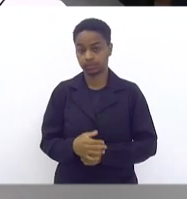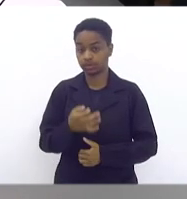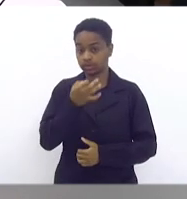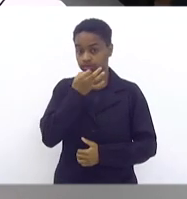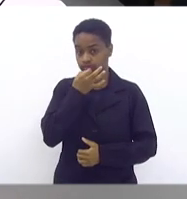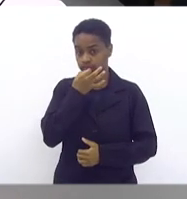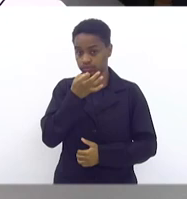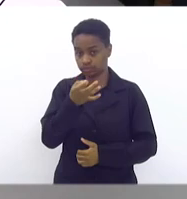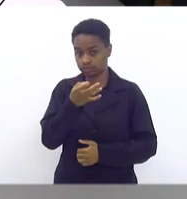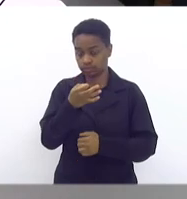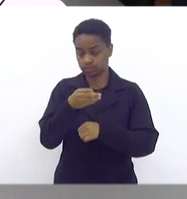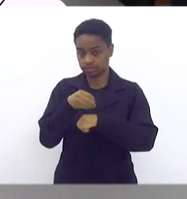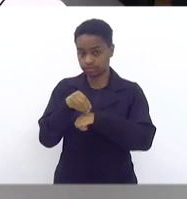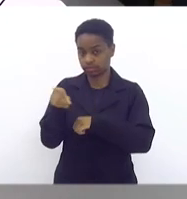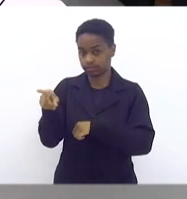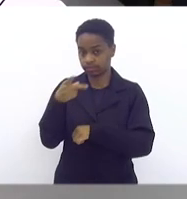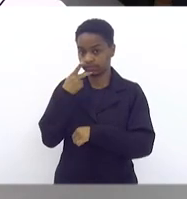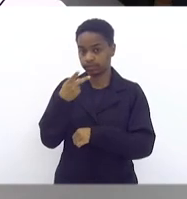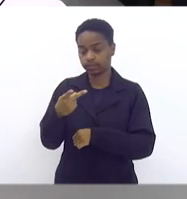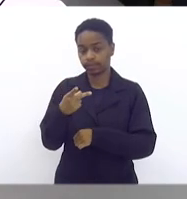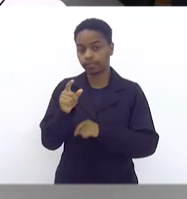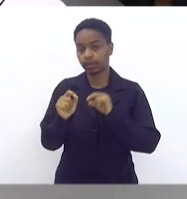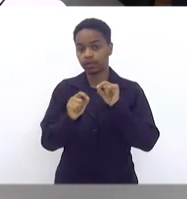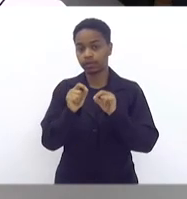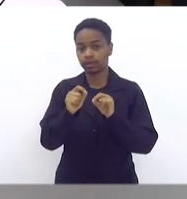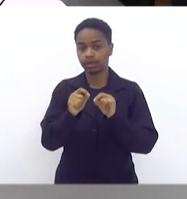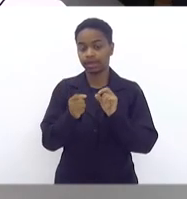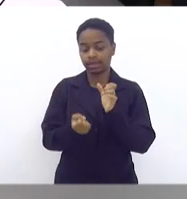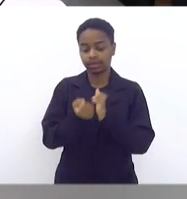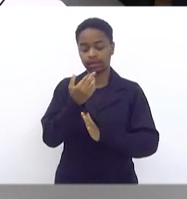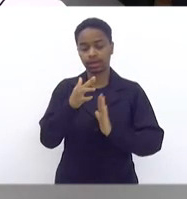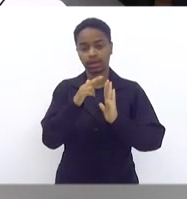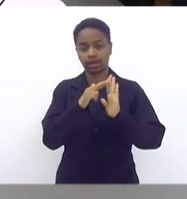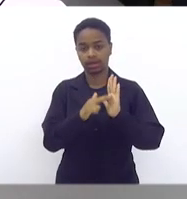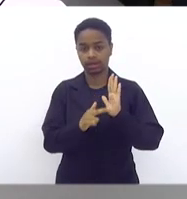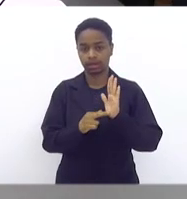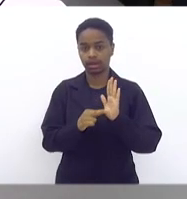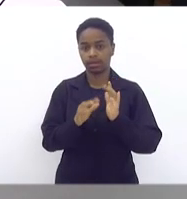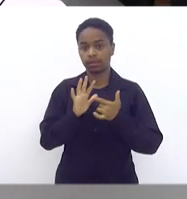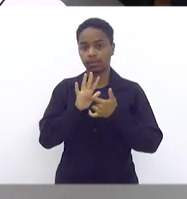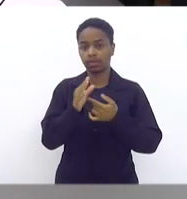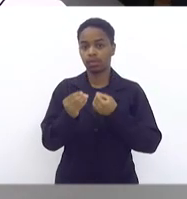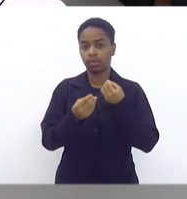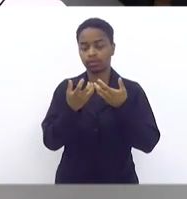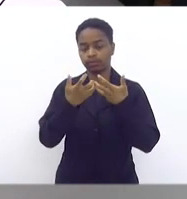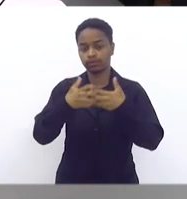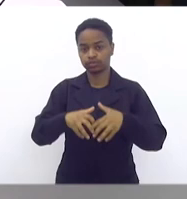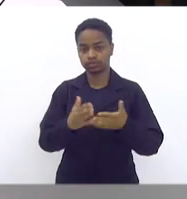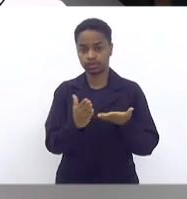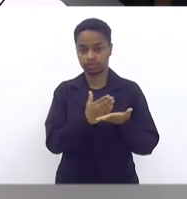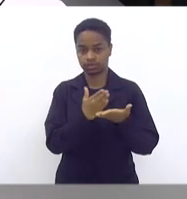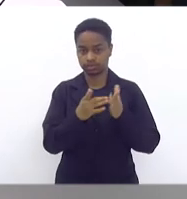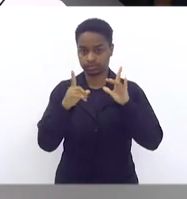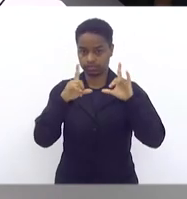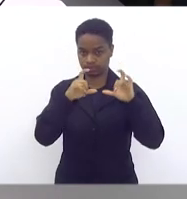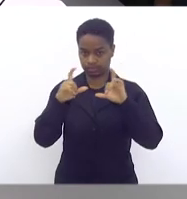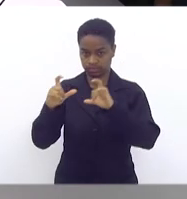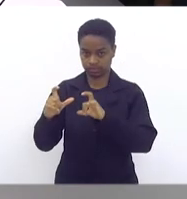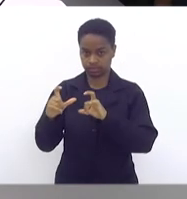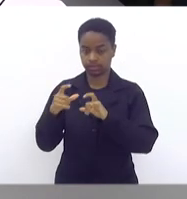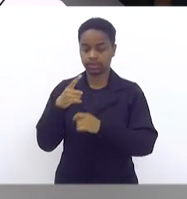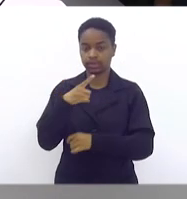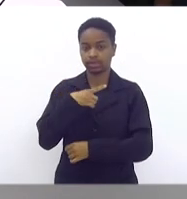dadas pelo senhor é de regulamentar o álbum de fotografias eh já tivemos